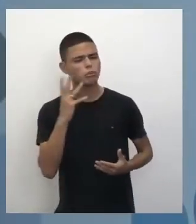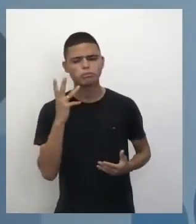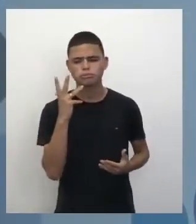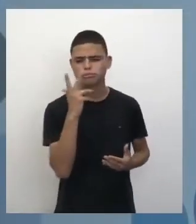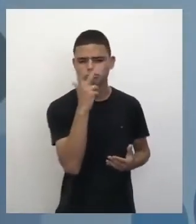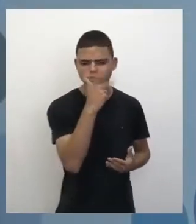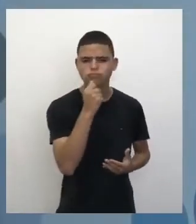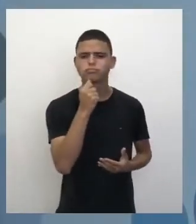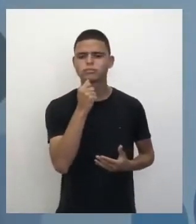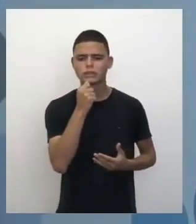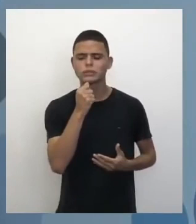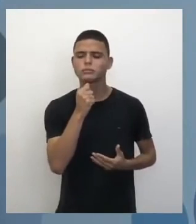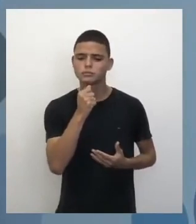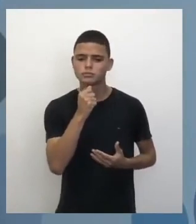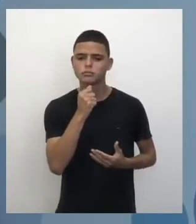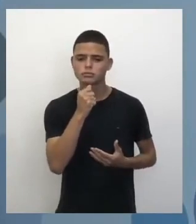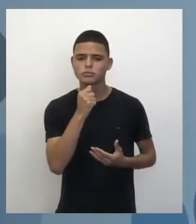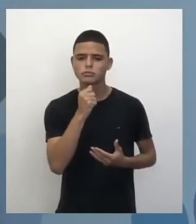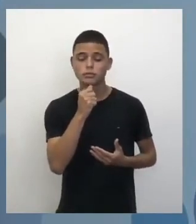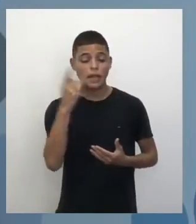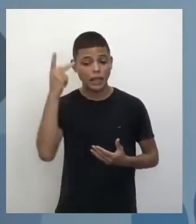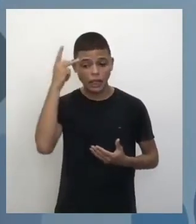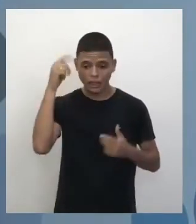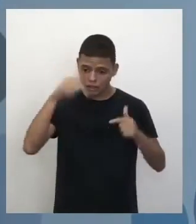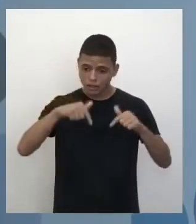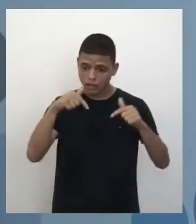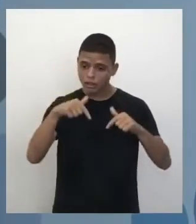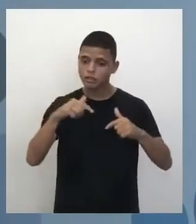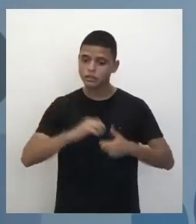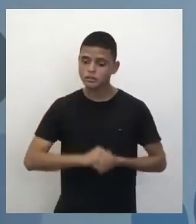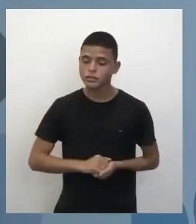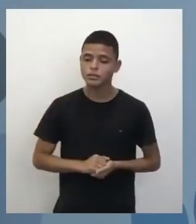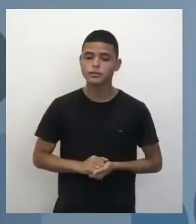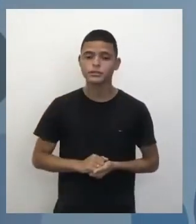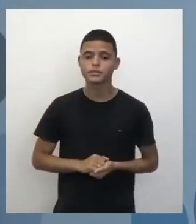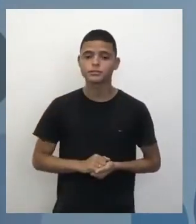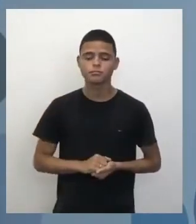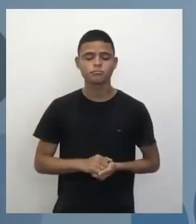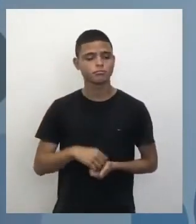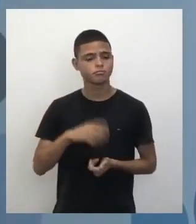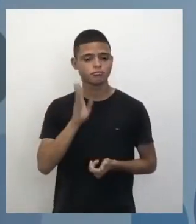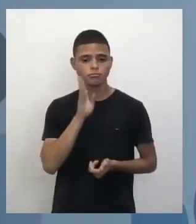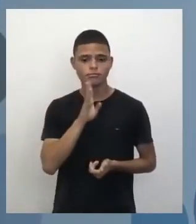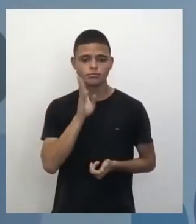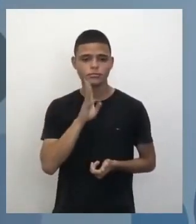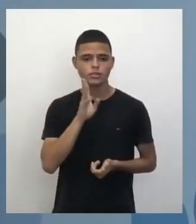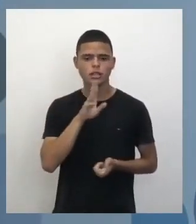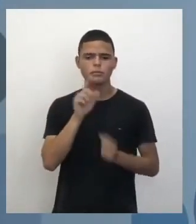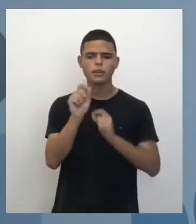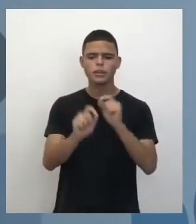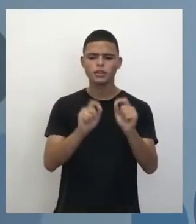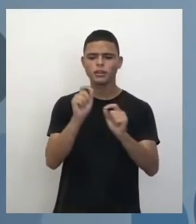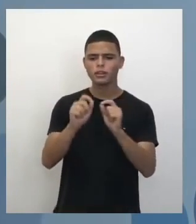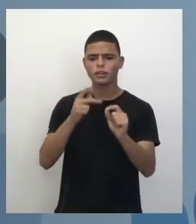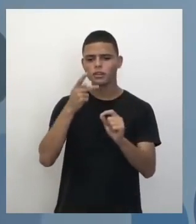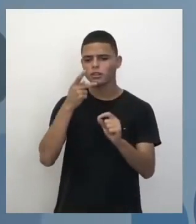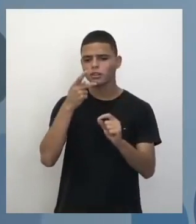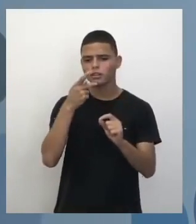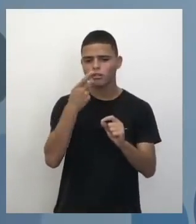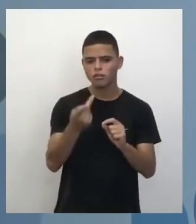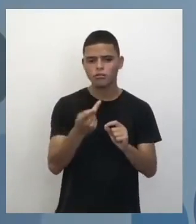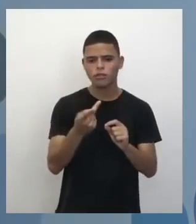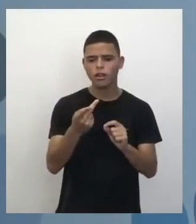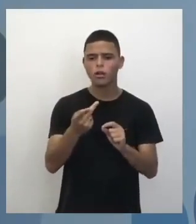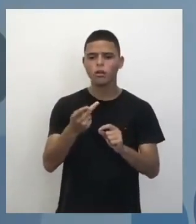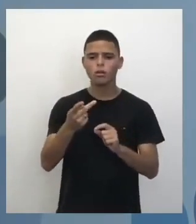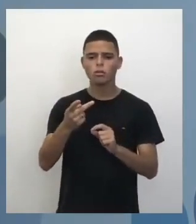maravilhoso, sensacional. E é na Grande São Paulo, né? Na Grande São Paulo. Bacana. E quem foi que falou conosco sobre o